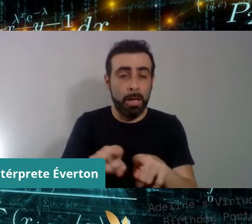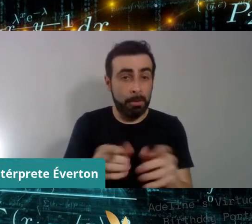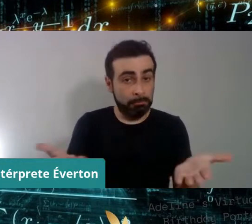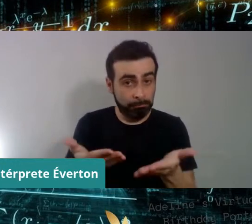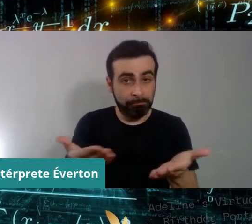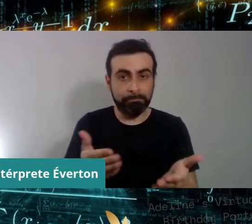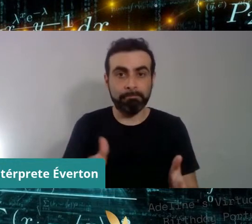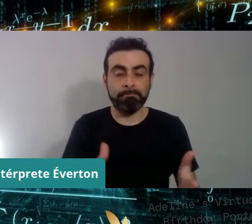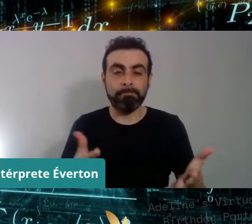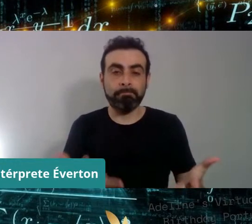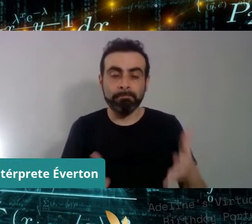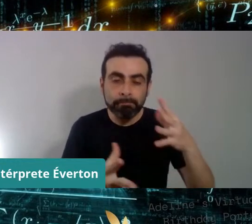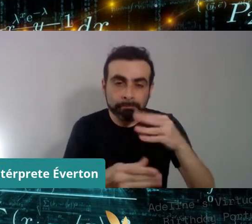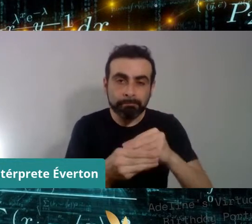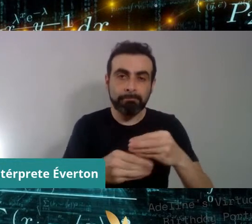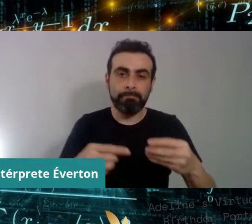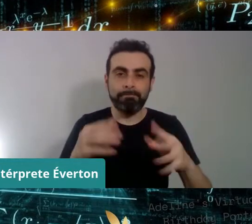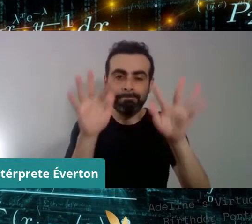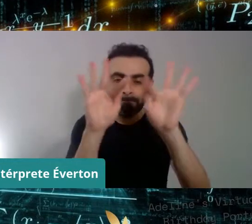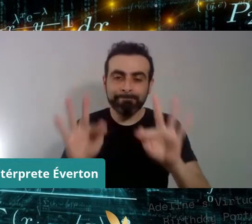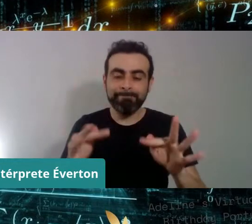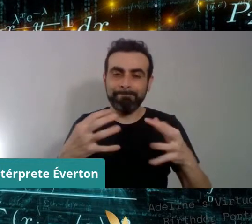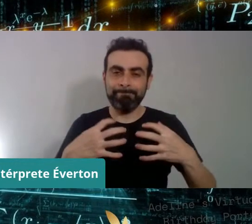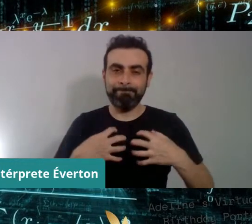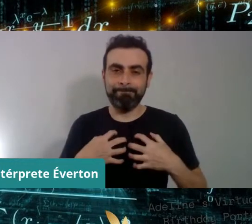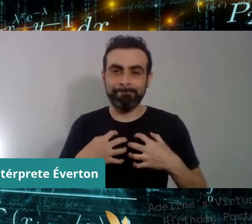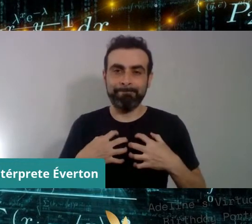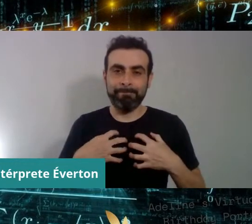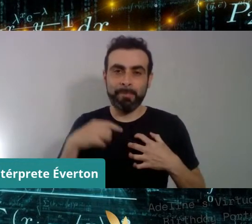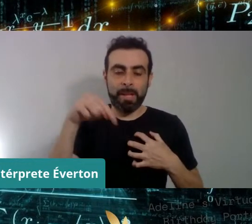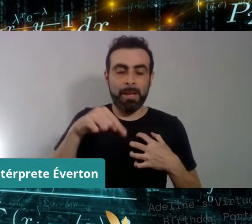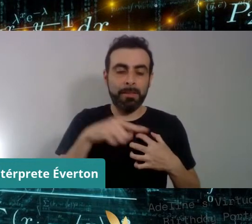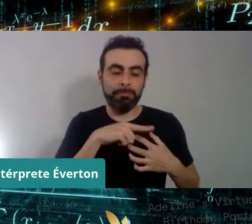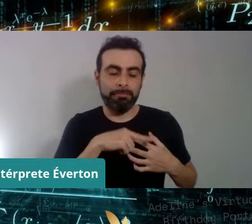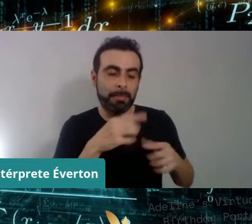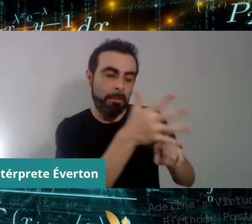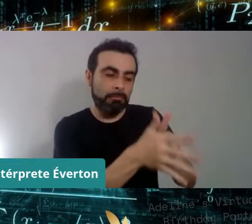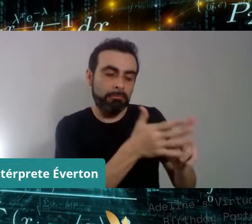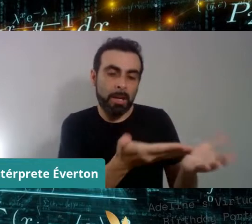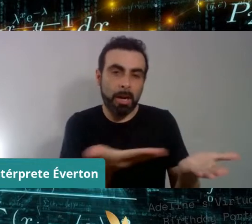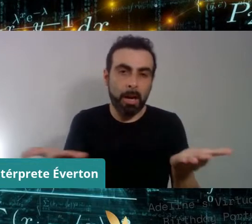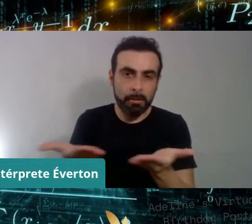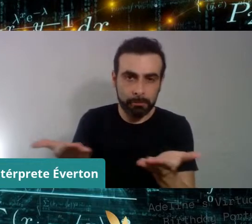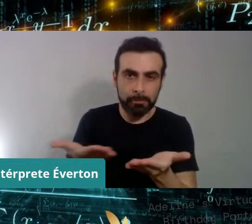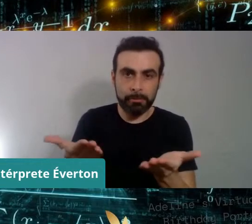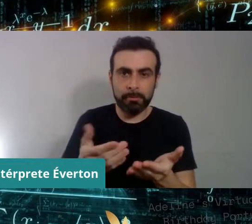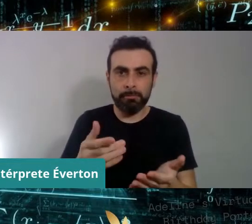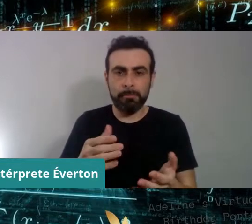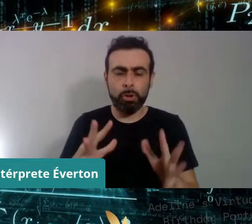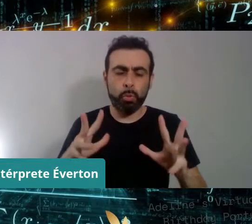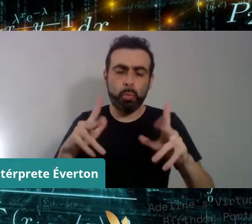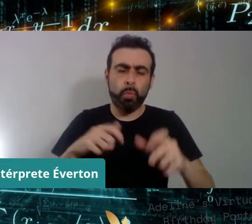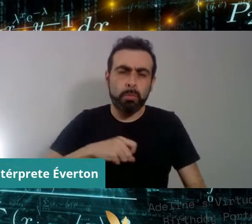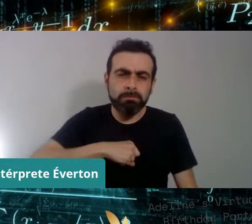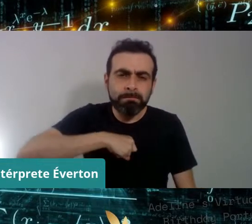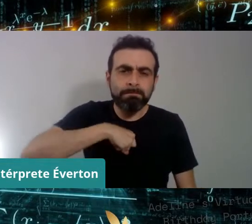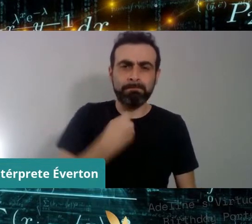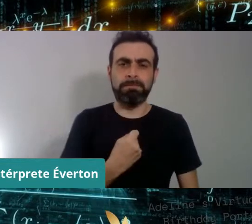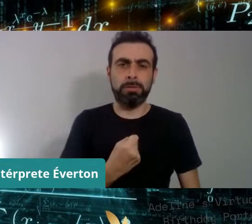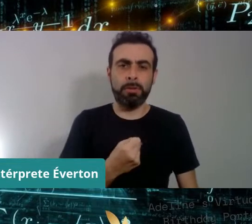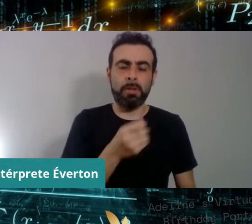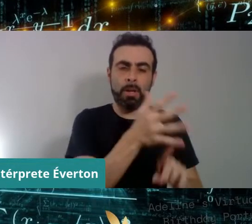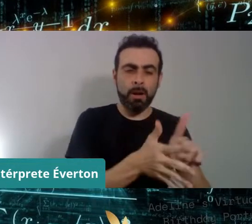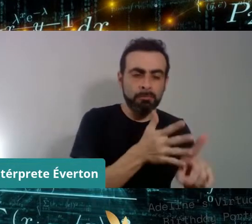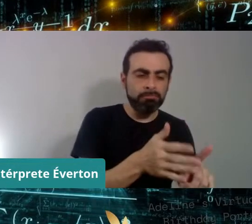E eu fiquei assim muito feliz com o ritmo desse evento, né? Com o empenho de todos,